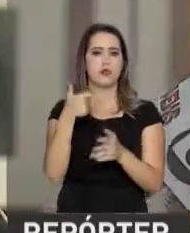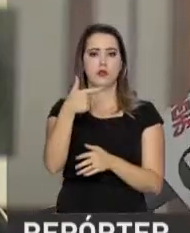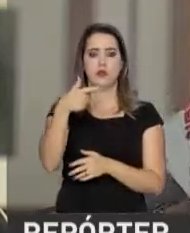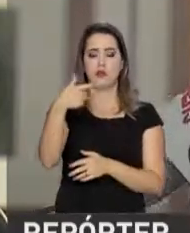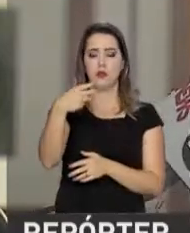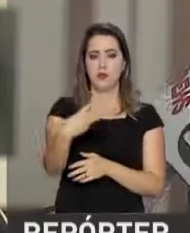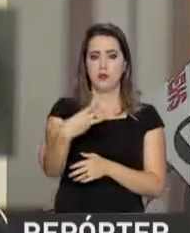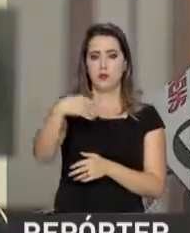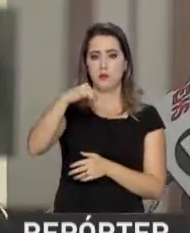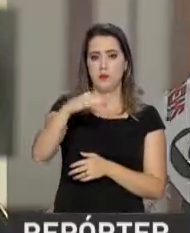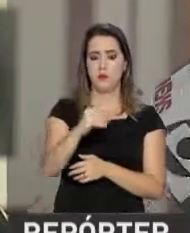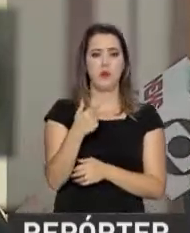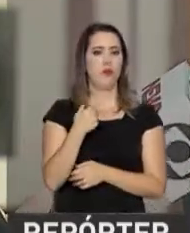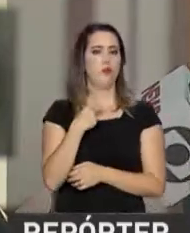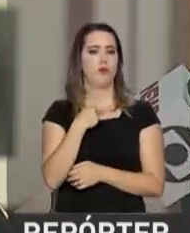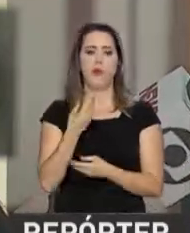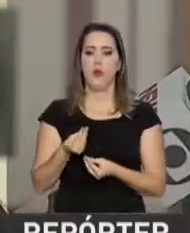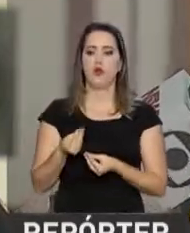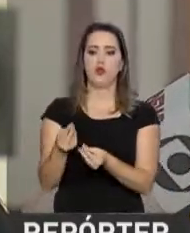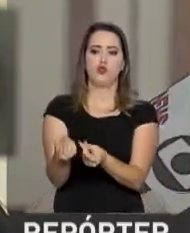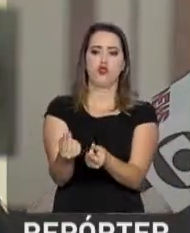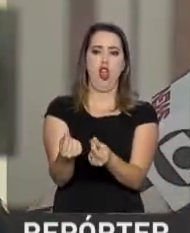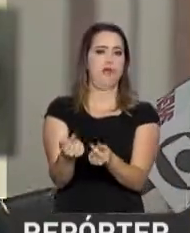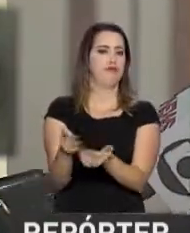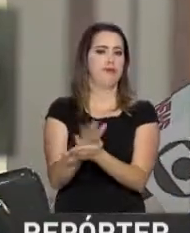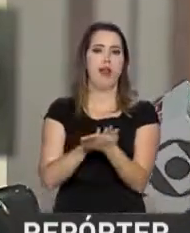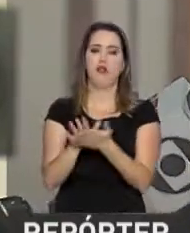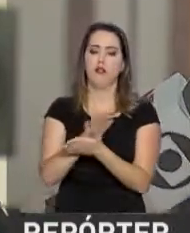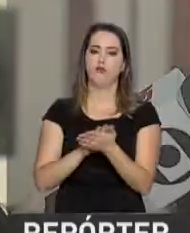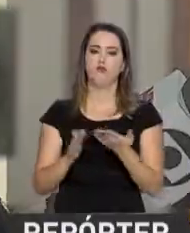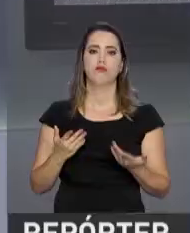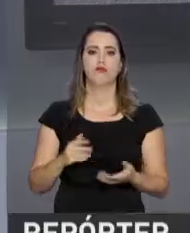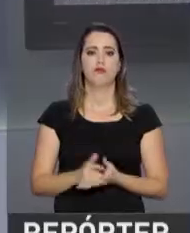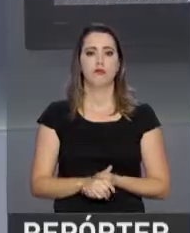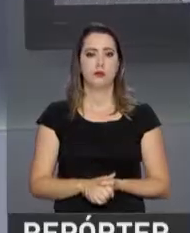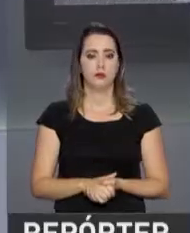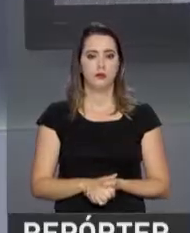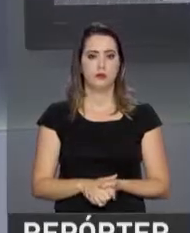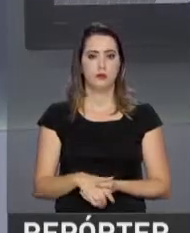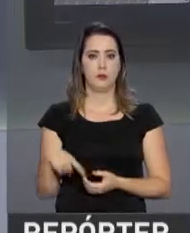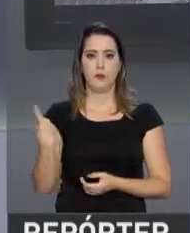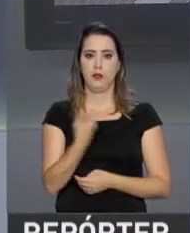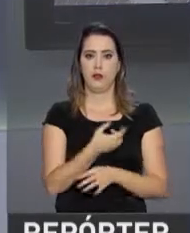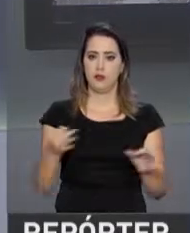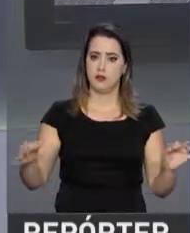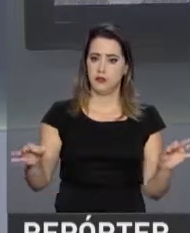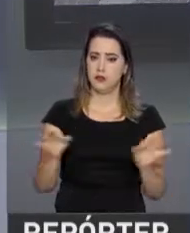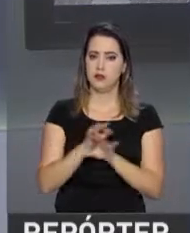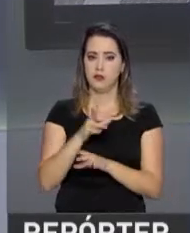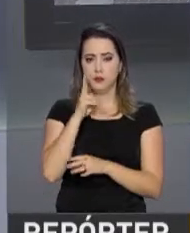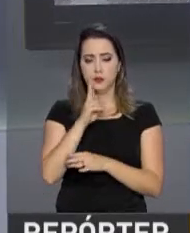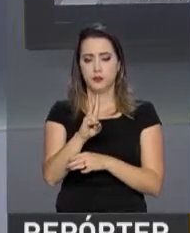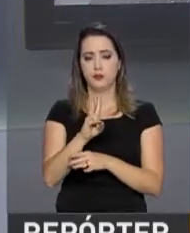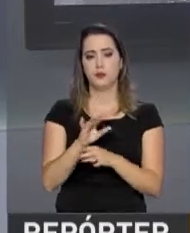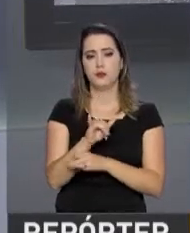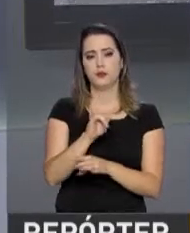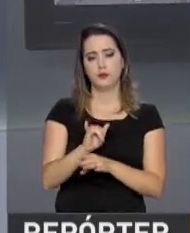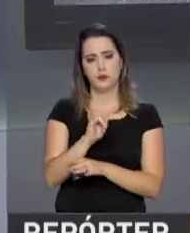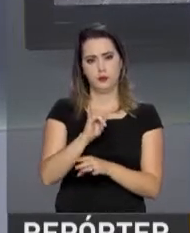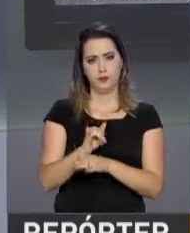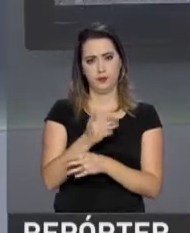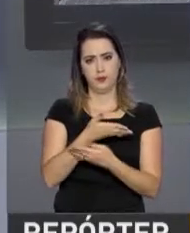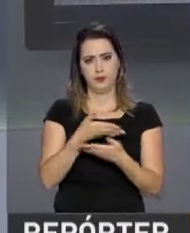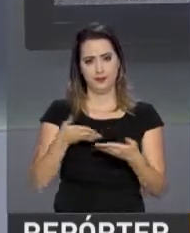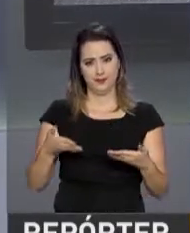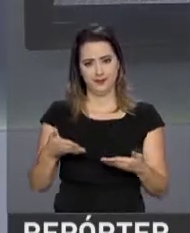de maio, nós não vamos mais repassar dinheiro, nós não vamos passar recurso. Nós ficamos por aqui. Você pode rever as